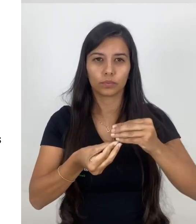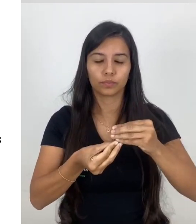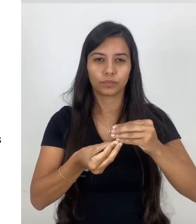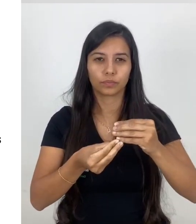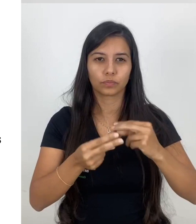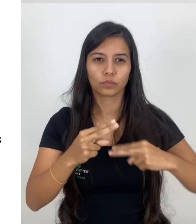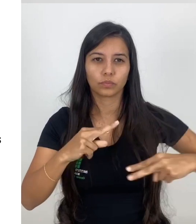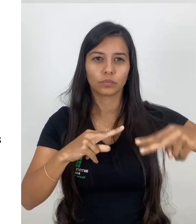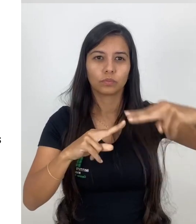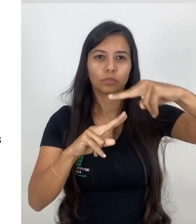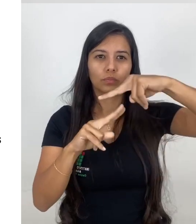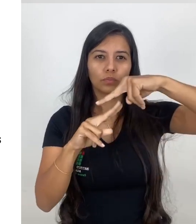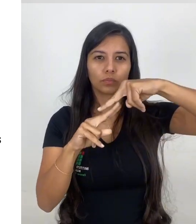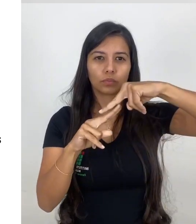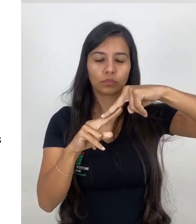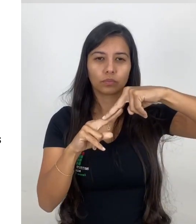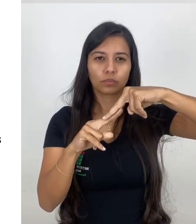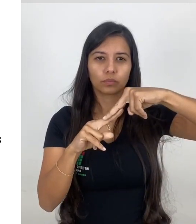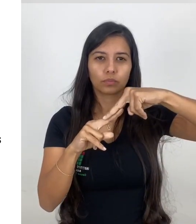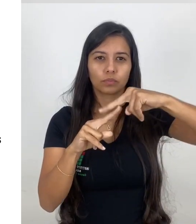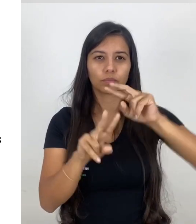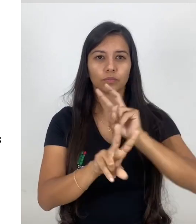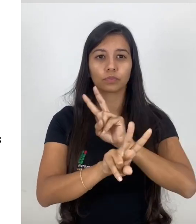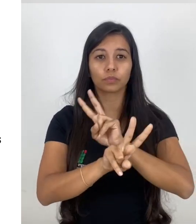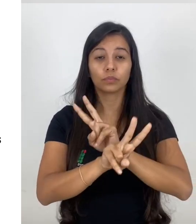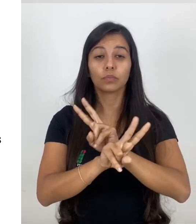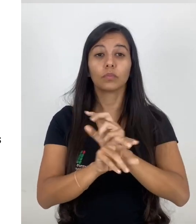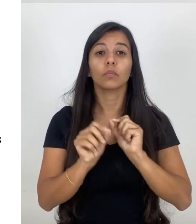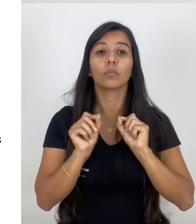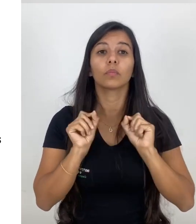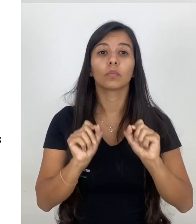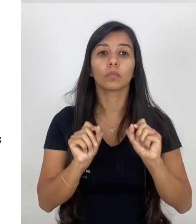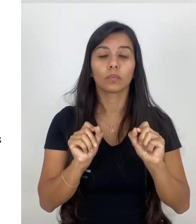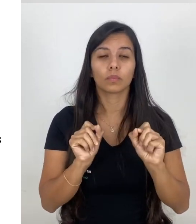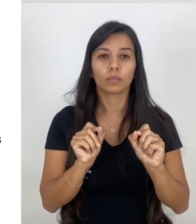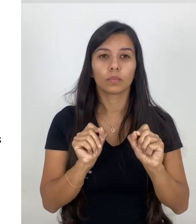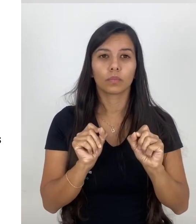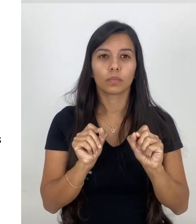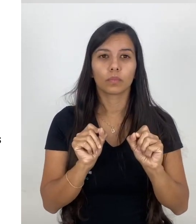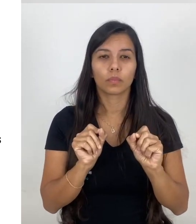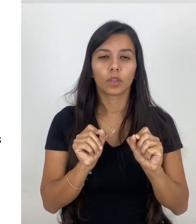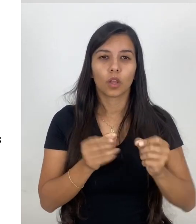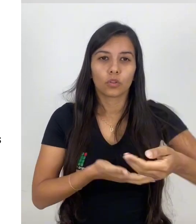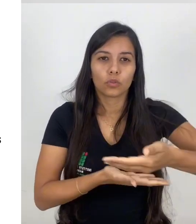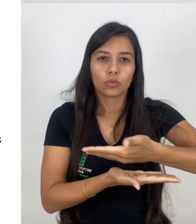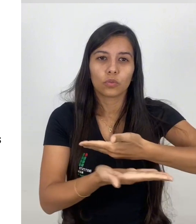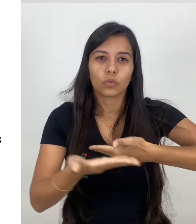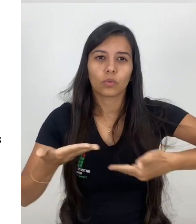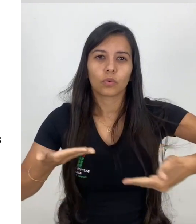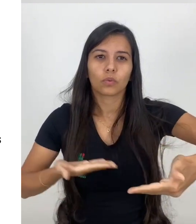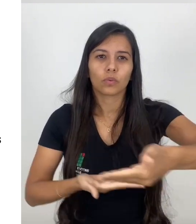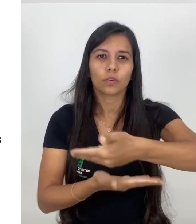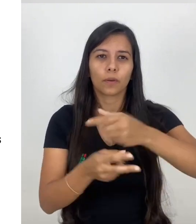se sobrepõem uma com a outra, esses cromossomos agora podem fazer uma troca de